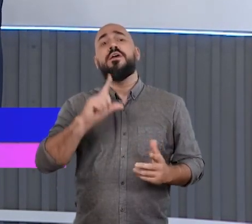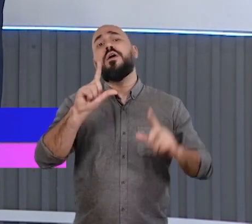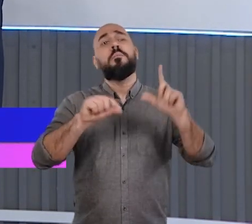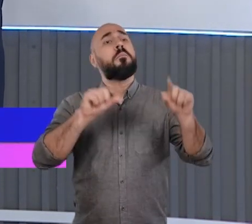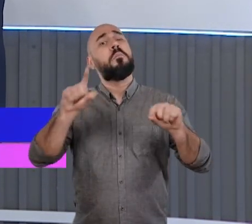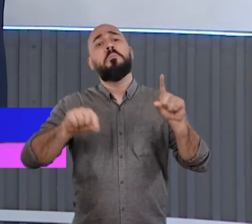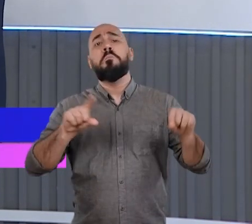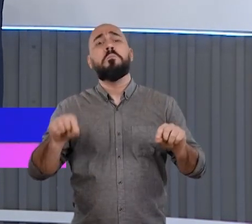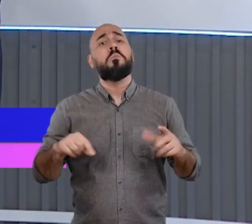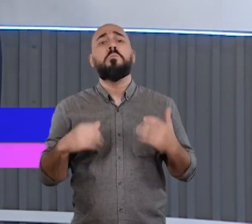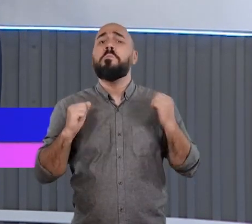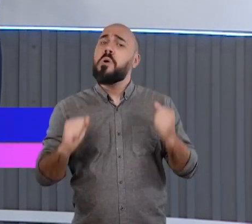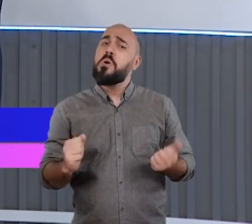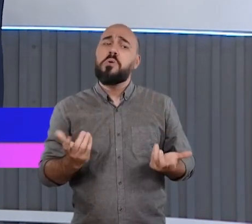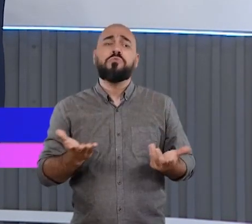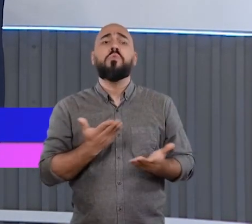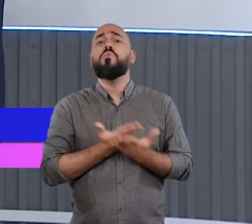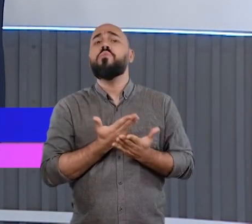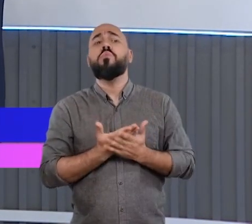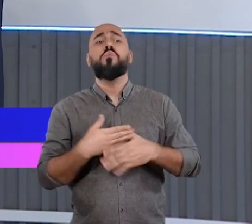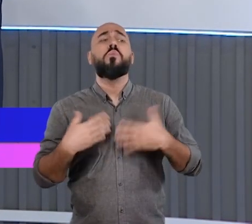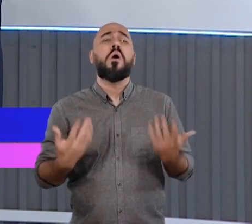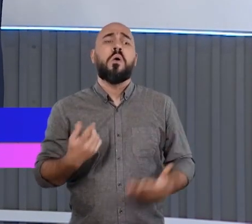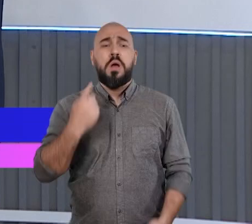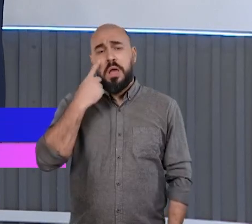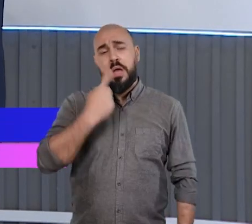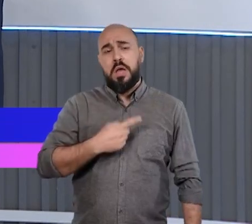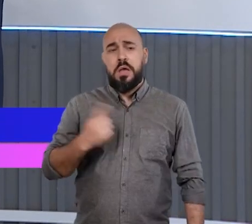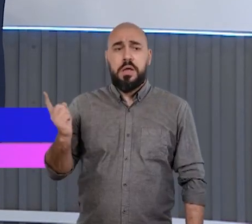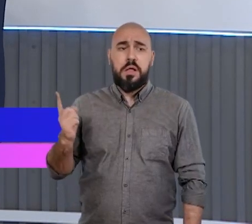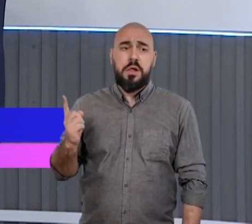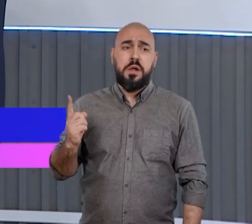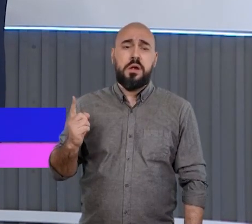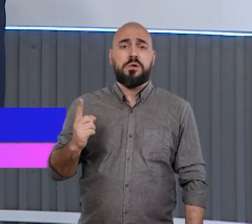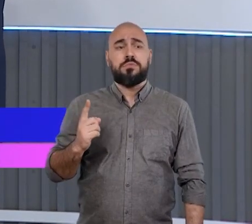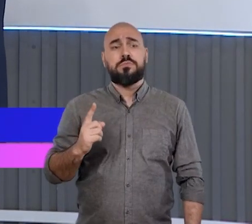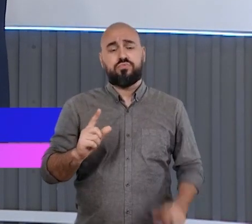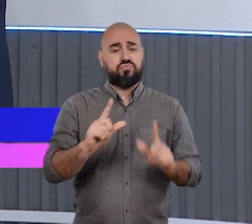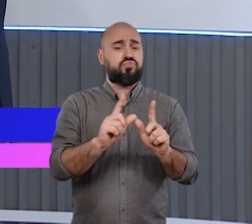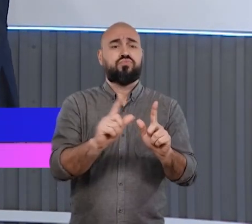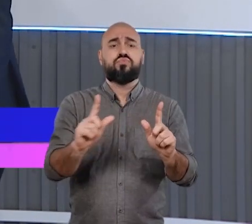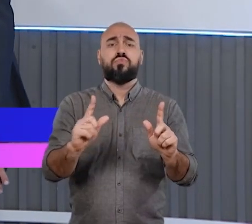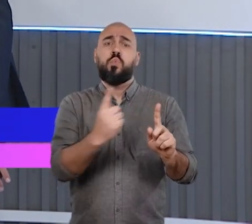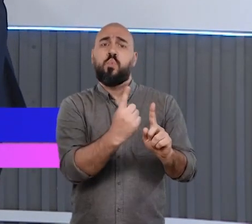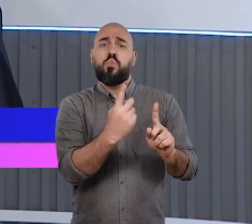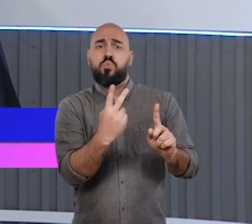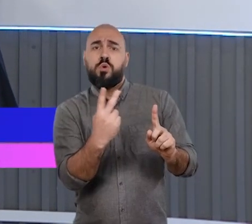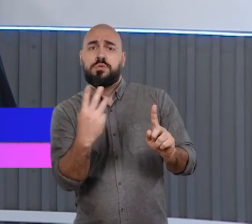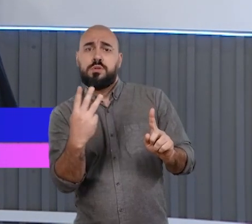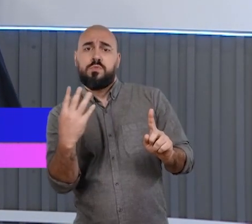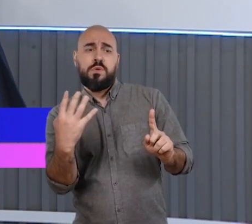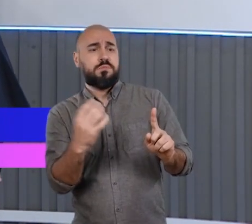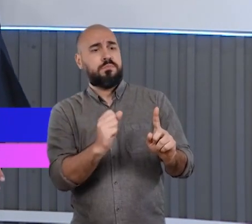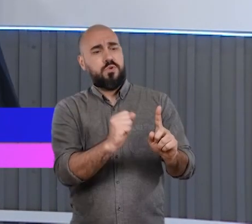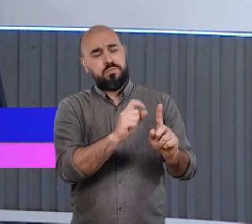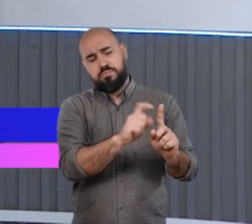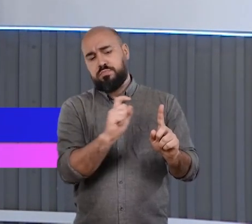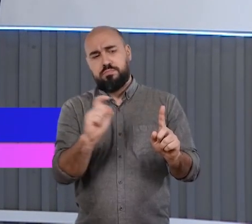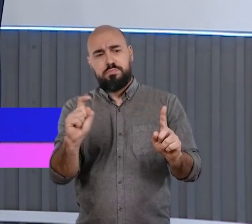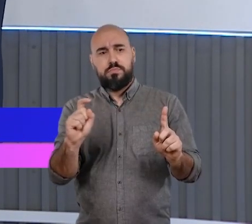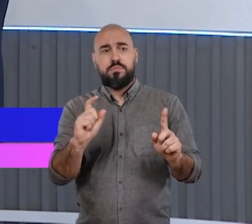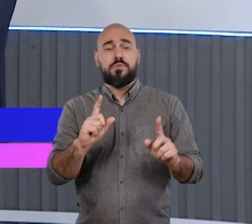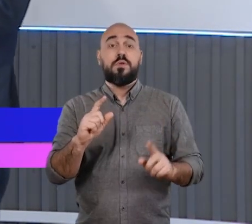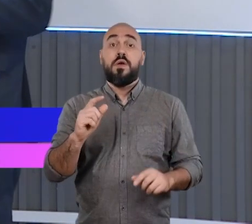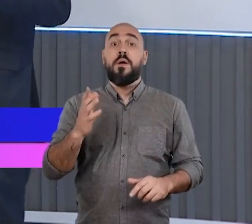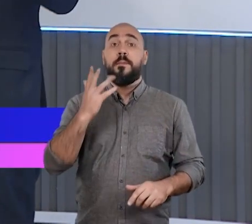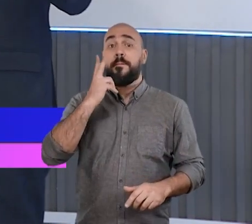então escolhe um estudo bíblico. Vamos ver aqui, tá aqui na página 2, vamos pegar esse aqui, Pais preparados, filhos de